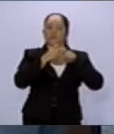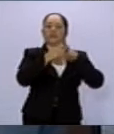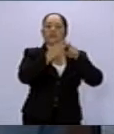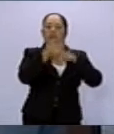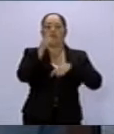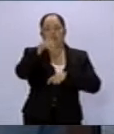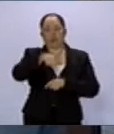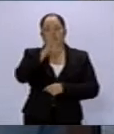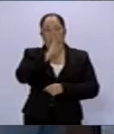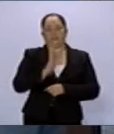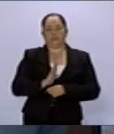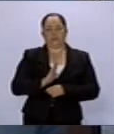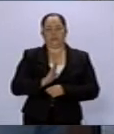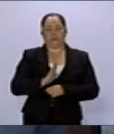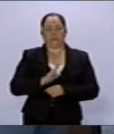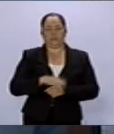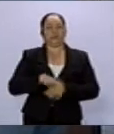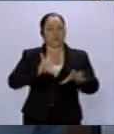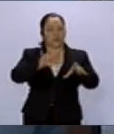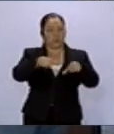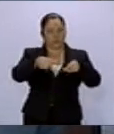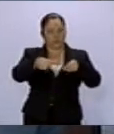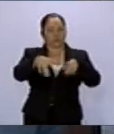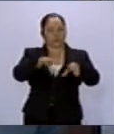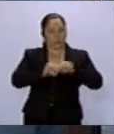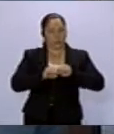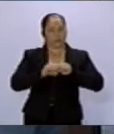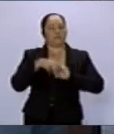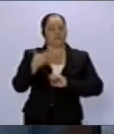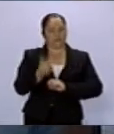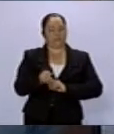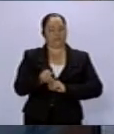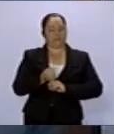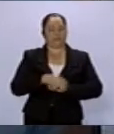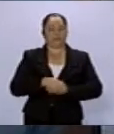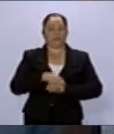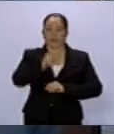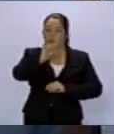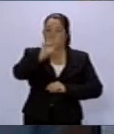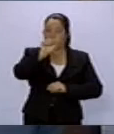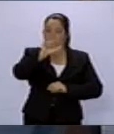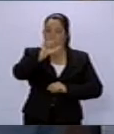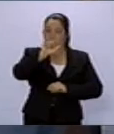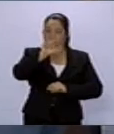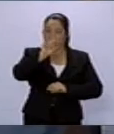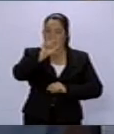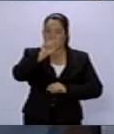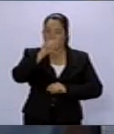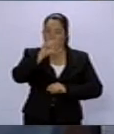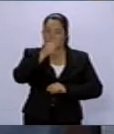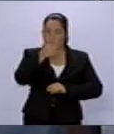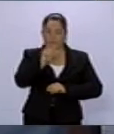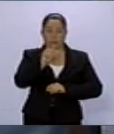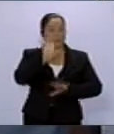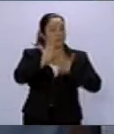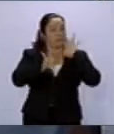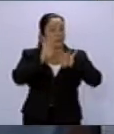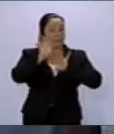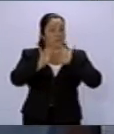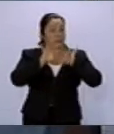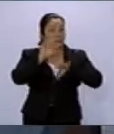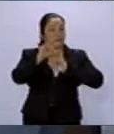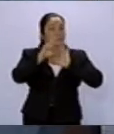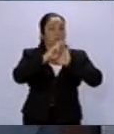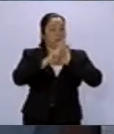no Brasil Portanto o modelo de revalidação estabelecida até então era um modelo de revalidação específico